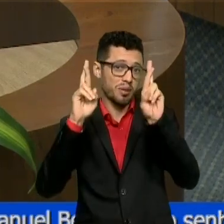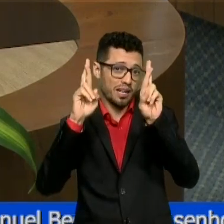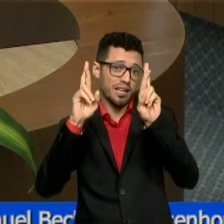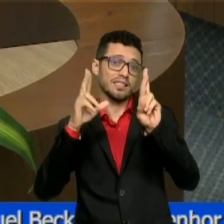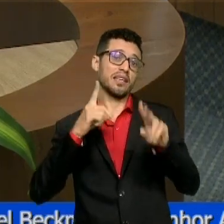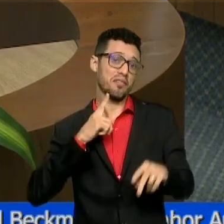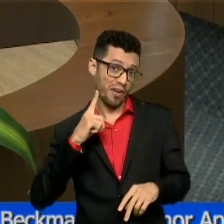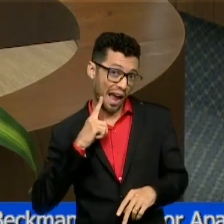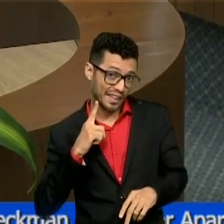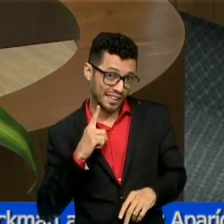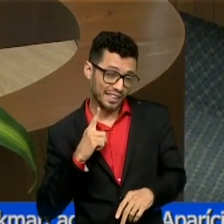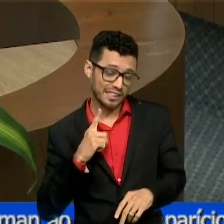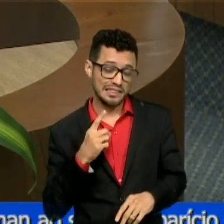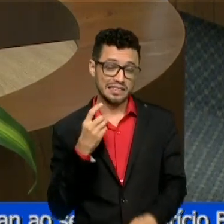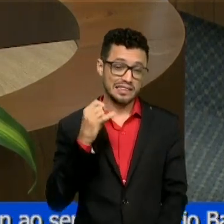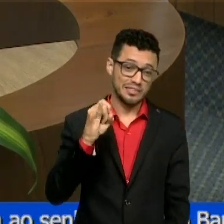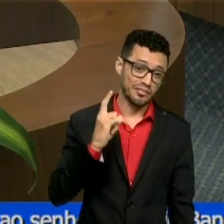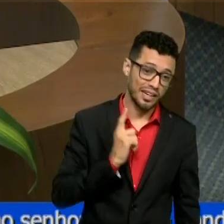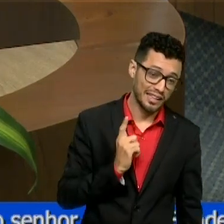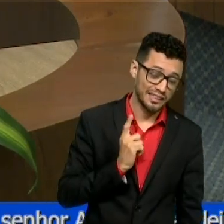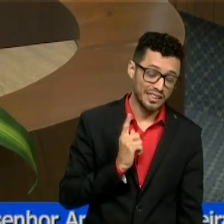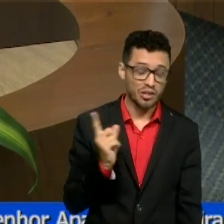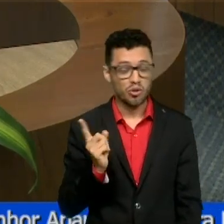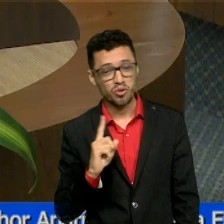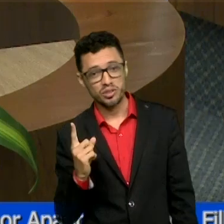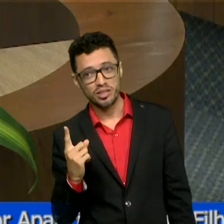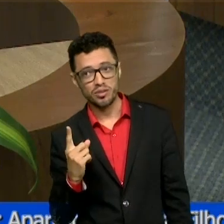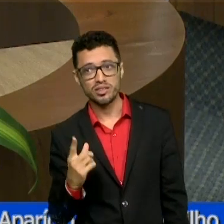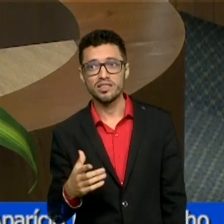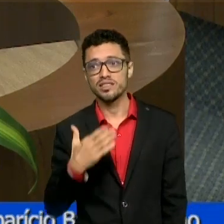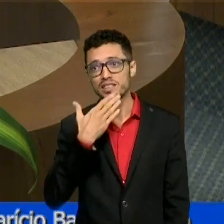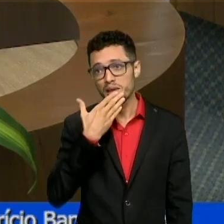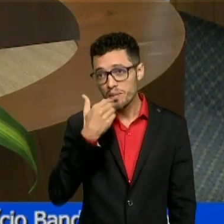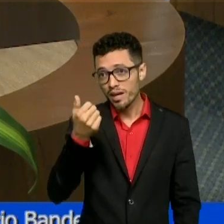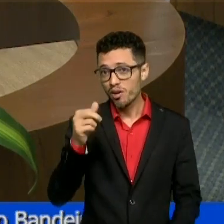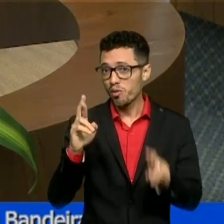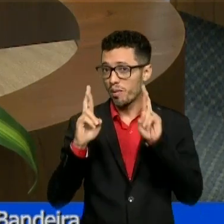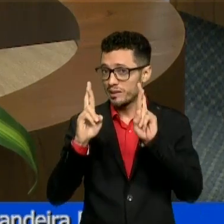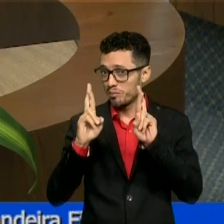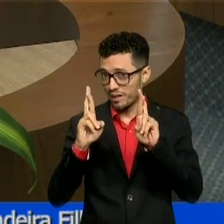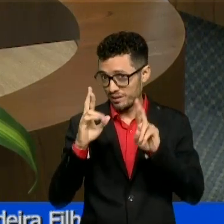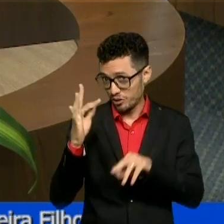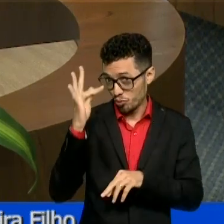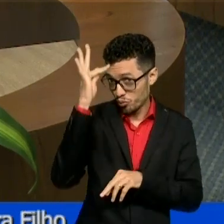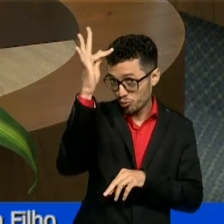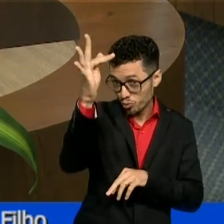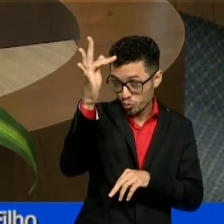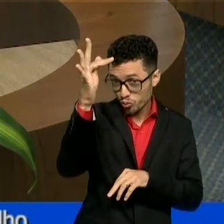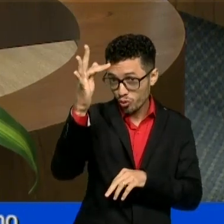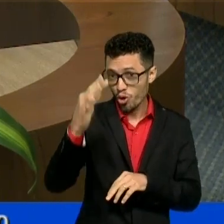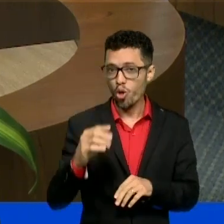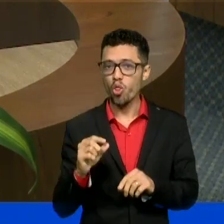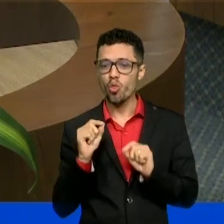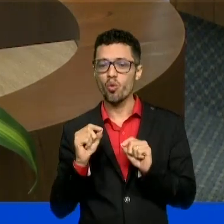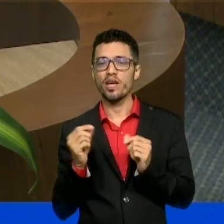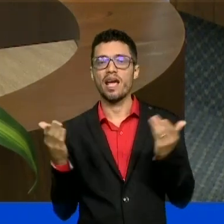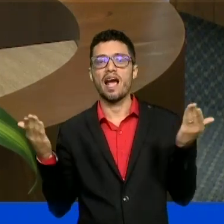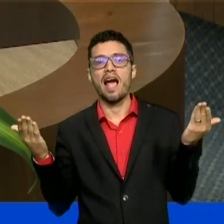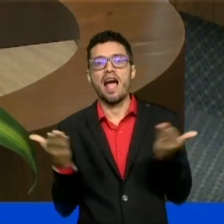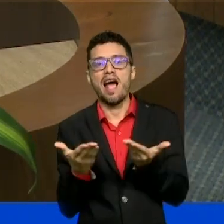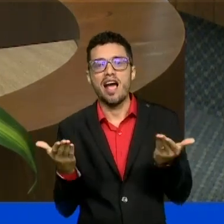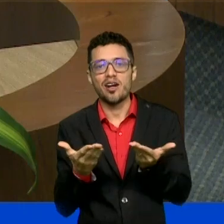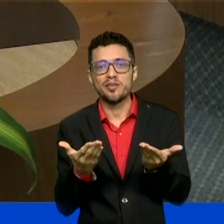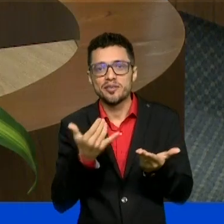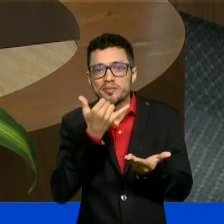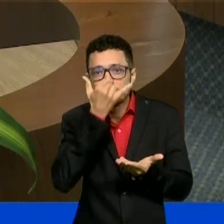dizem que é melhor uma esperança tarde que um desengano cedo. Enquanto o cidadão vai tendo esperança, vai fazendo a